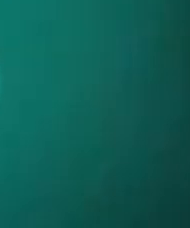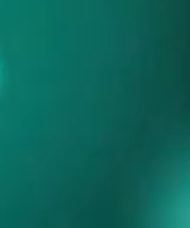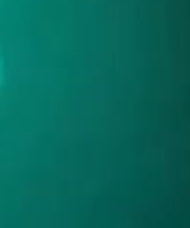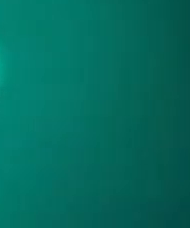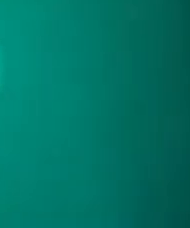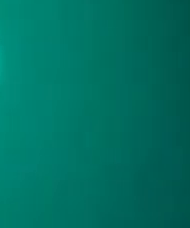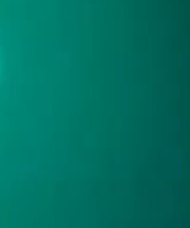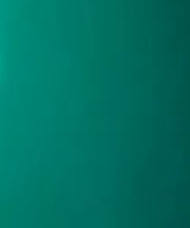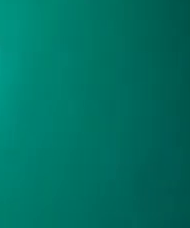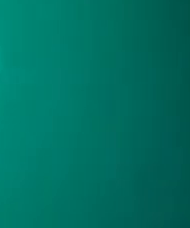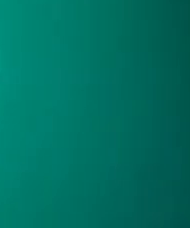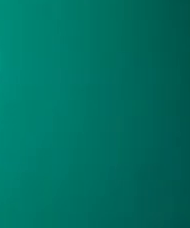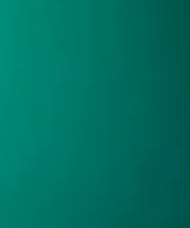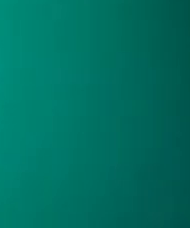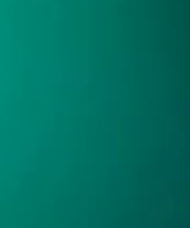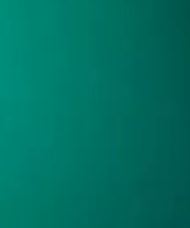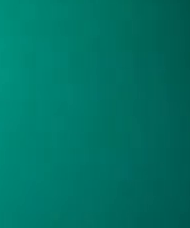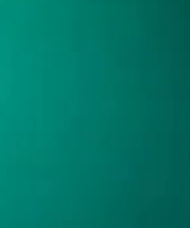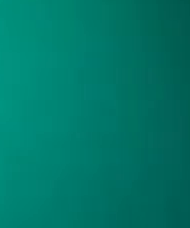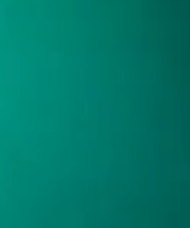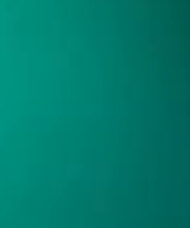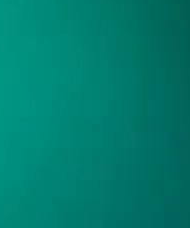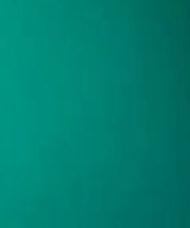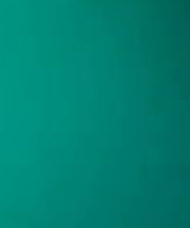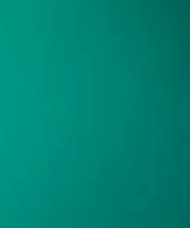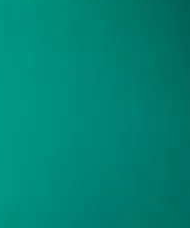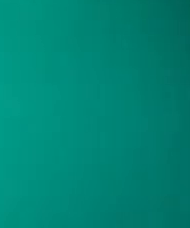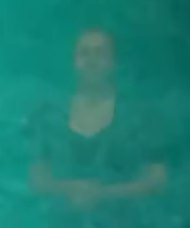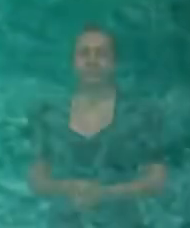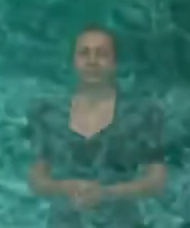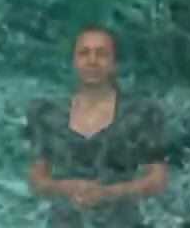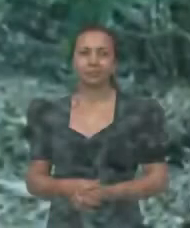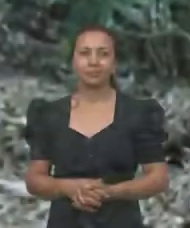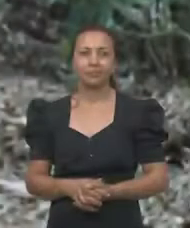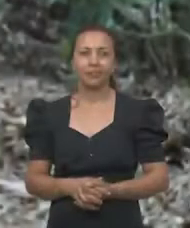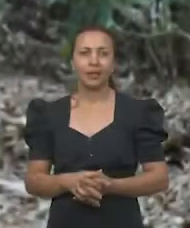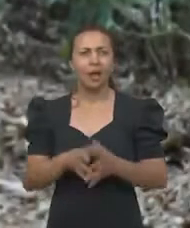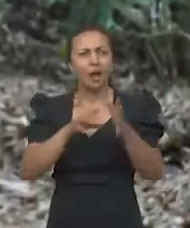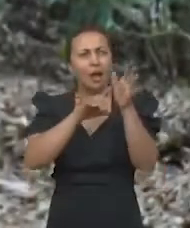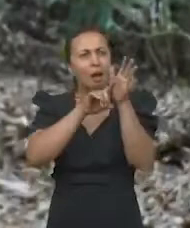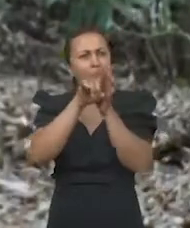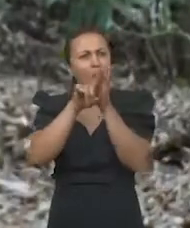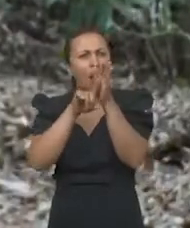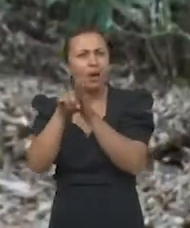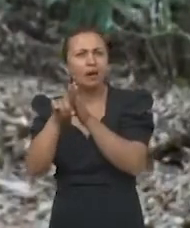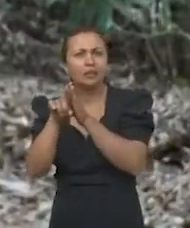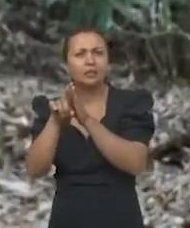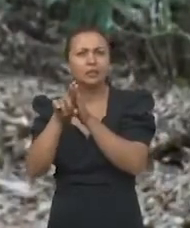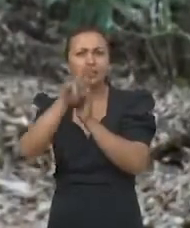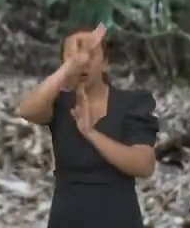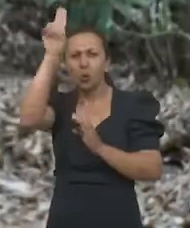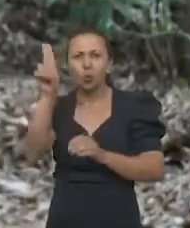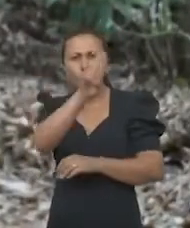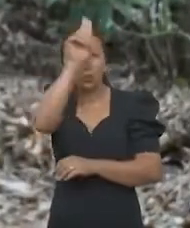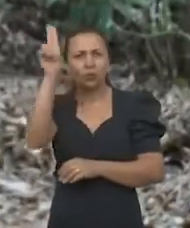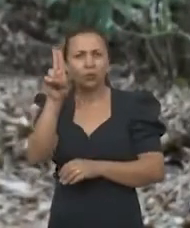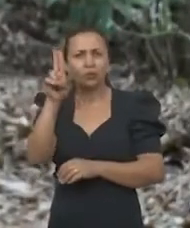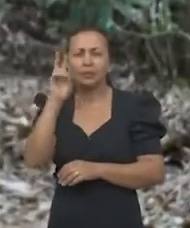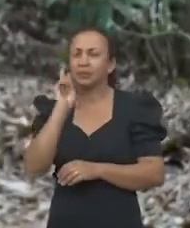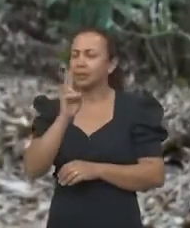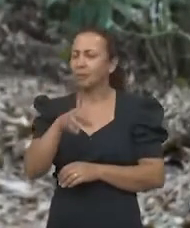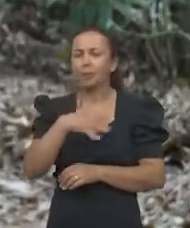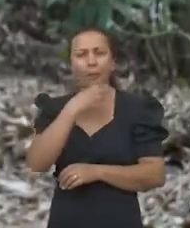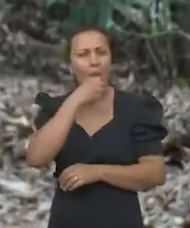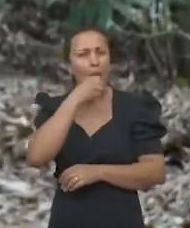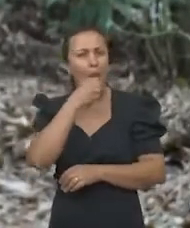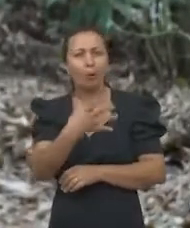A exploração do universo sempre foi uma das jornadas